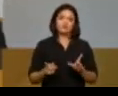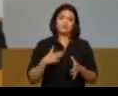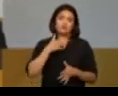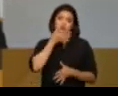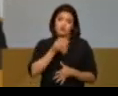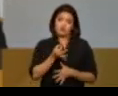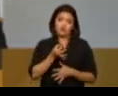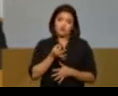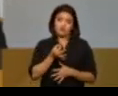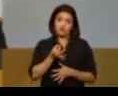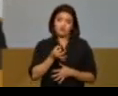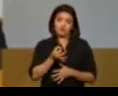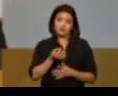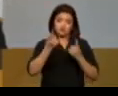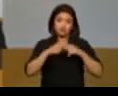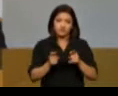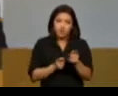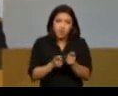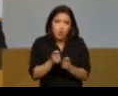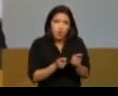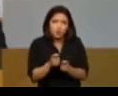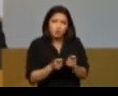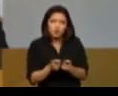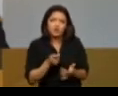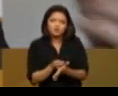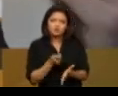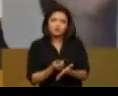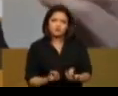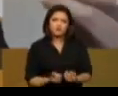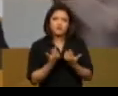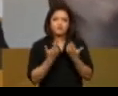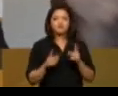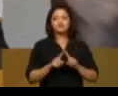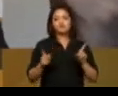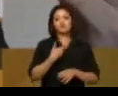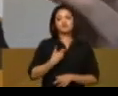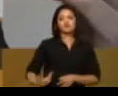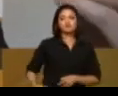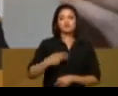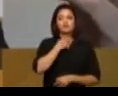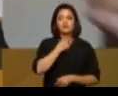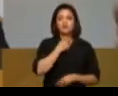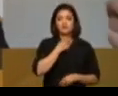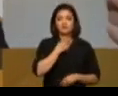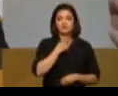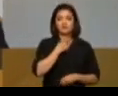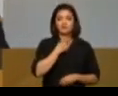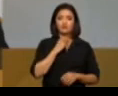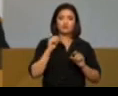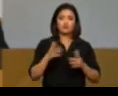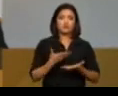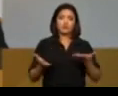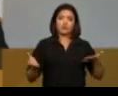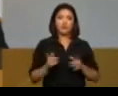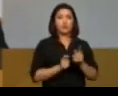deve existir um controle rígido de preços, diz o engenheiro, mas o Estado não pode abrir mão de certo controle sobre os